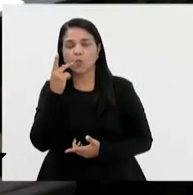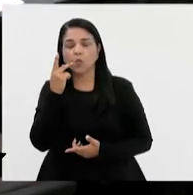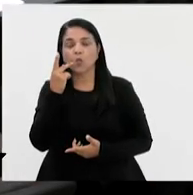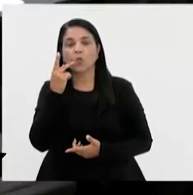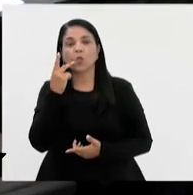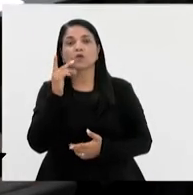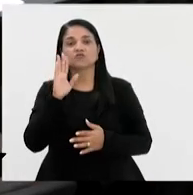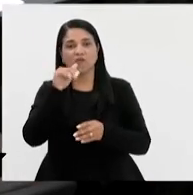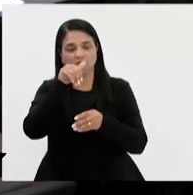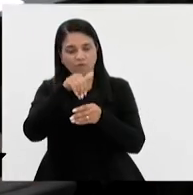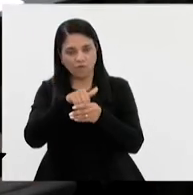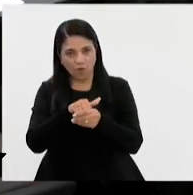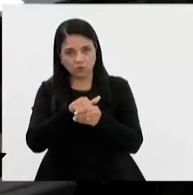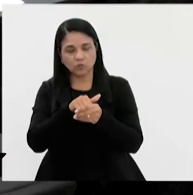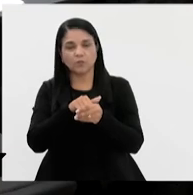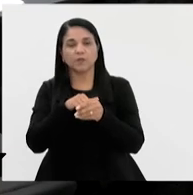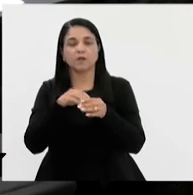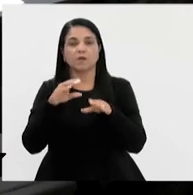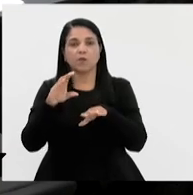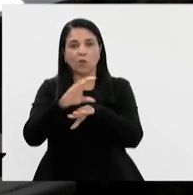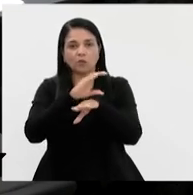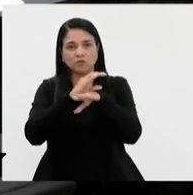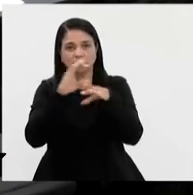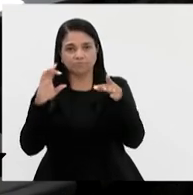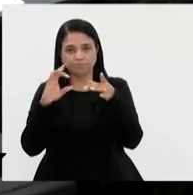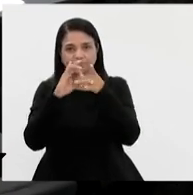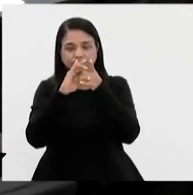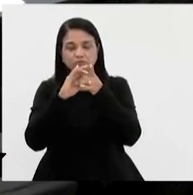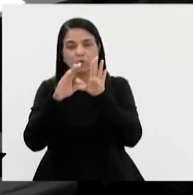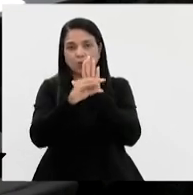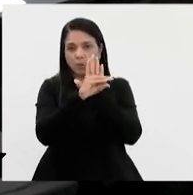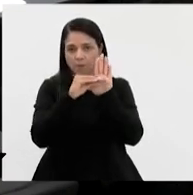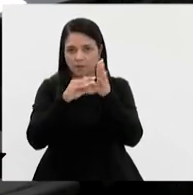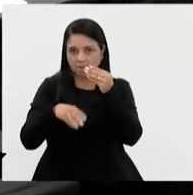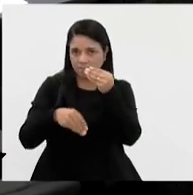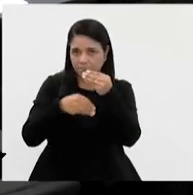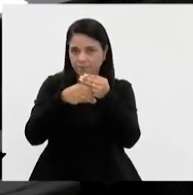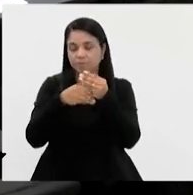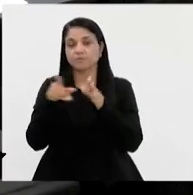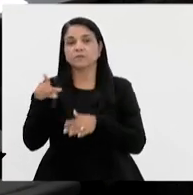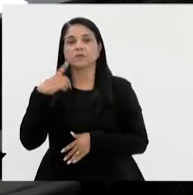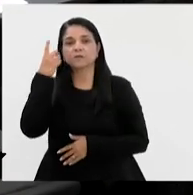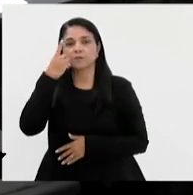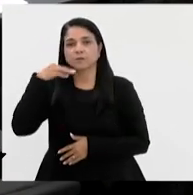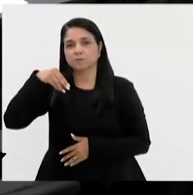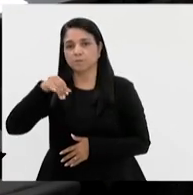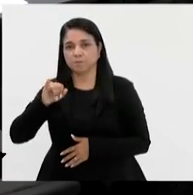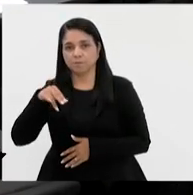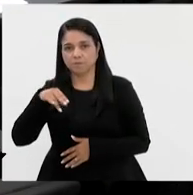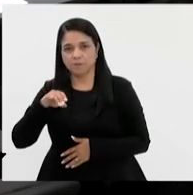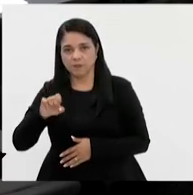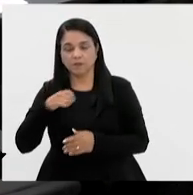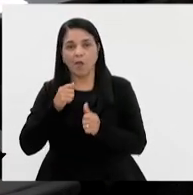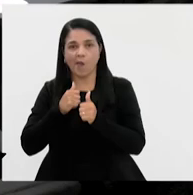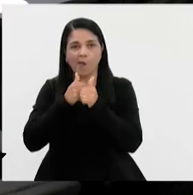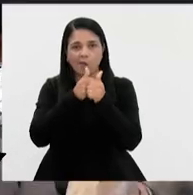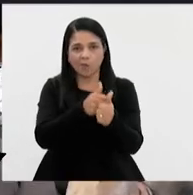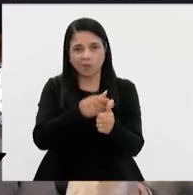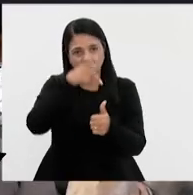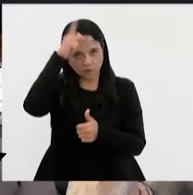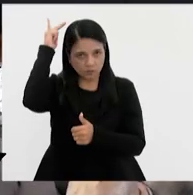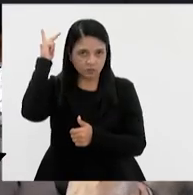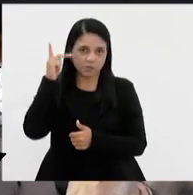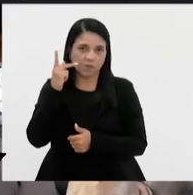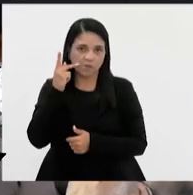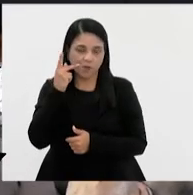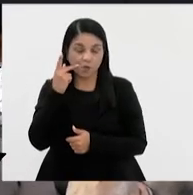trabalhos, já deu voto pela constitucionalidade com emendas. Deputado Mink. Acompanho o deputado Luiz Paulo. Eu